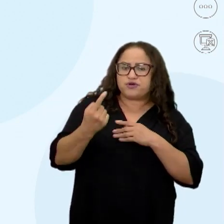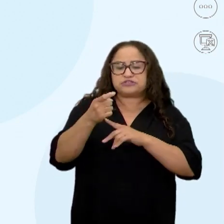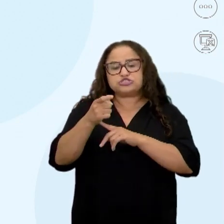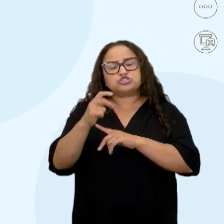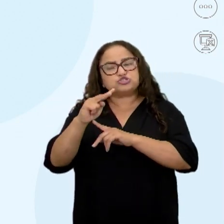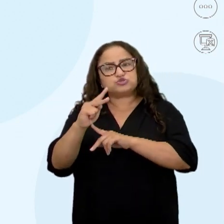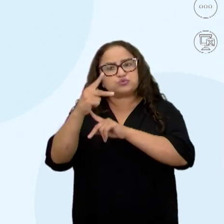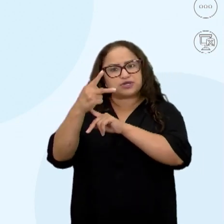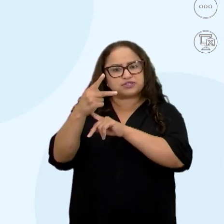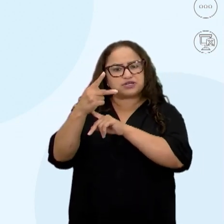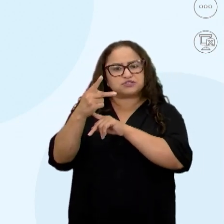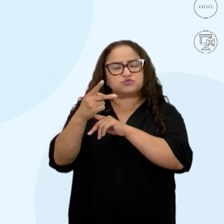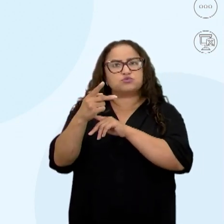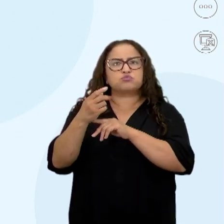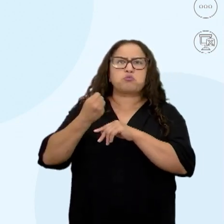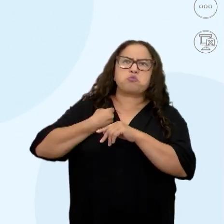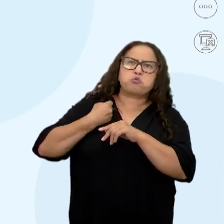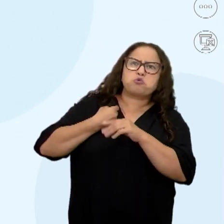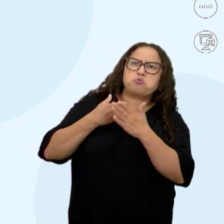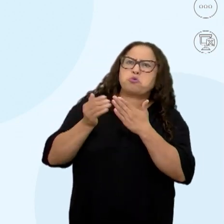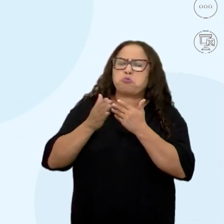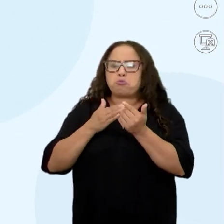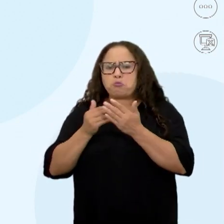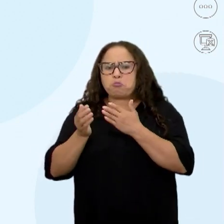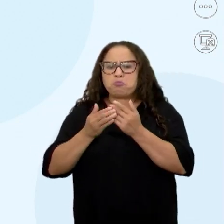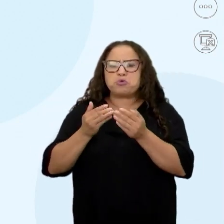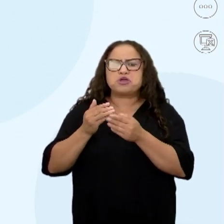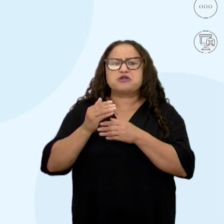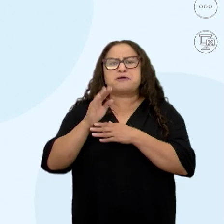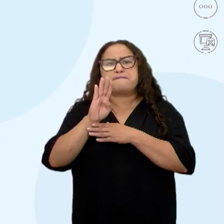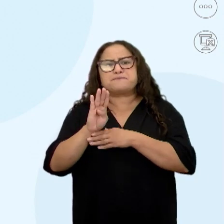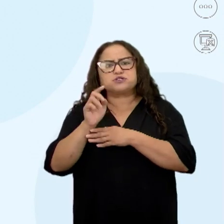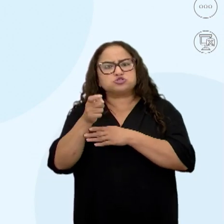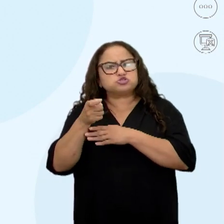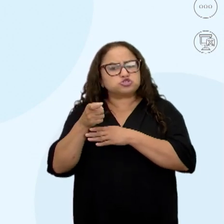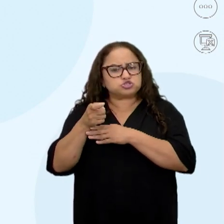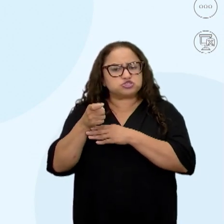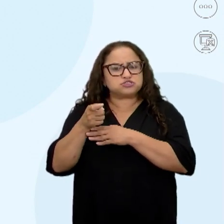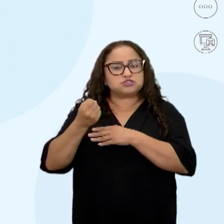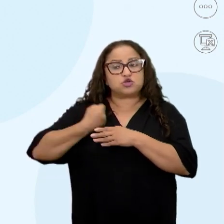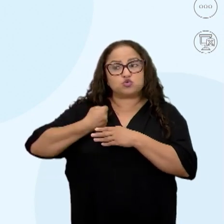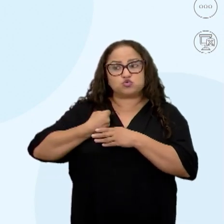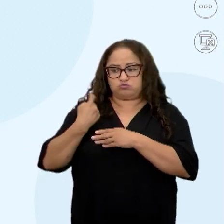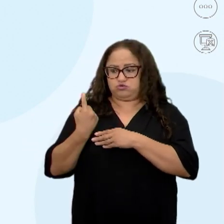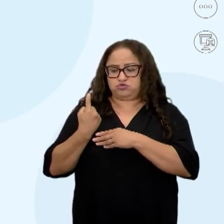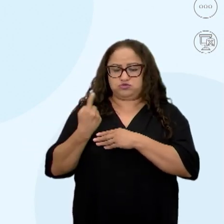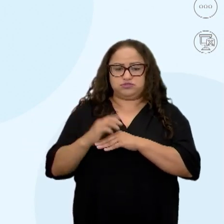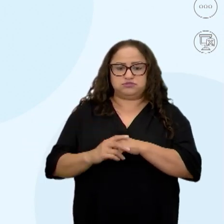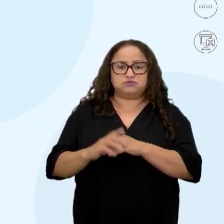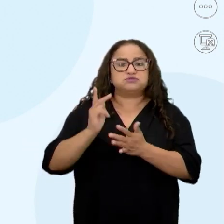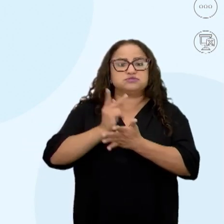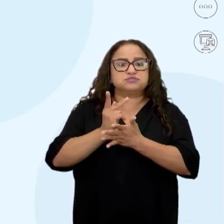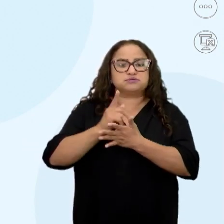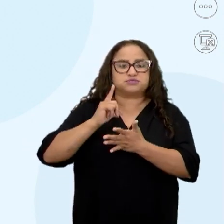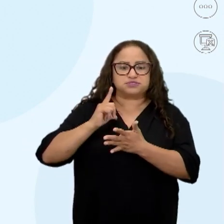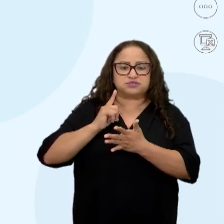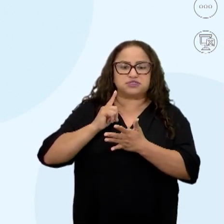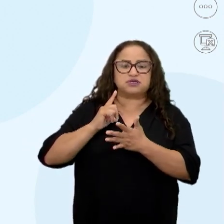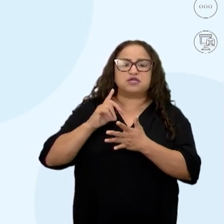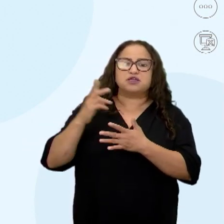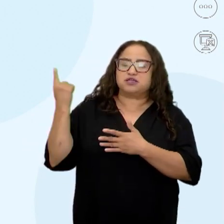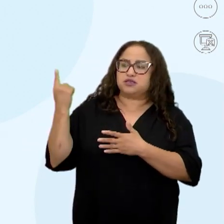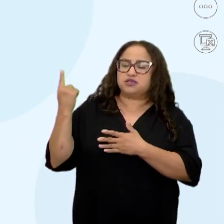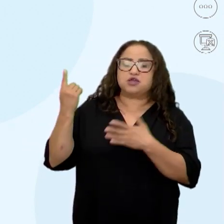vezes x quadrado alguma coisa vezes x e o número sozinho então a colocando a nossa equação aí ó e